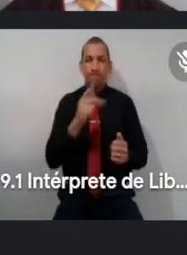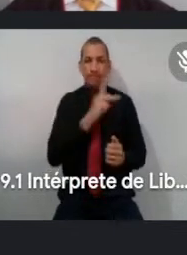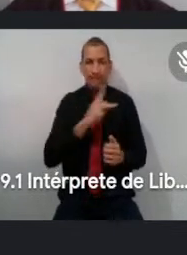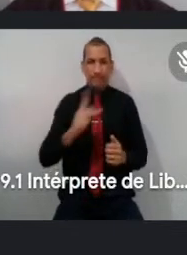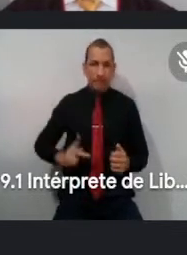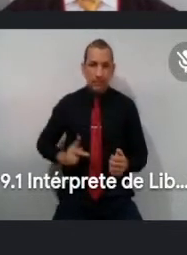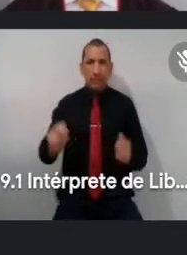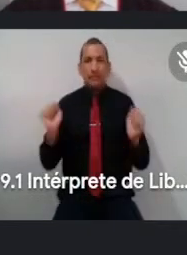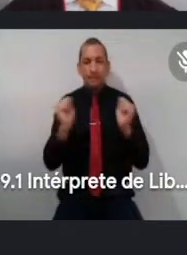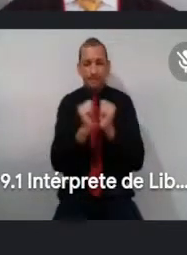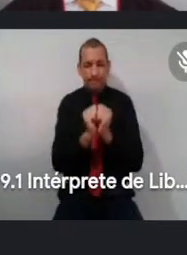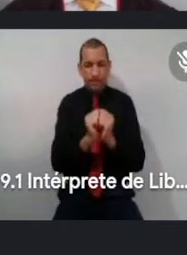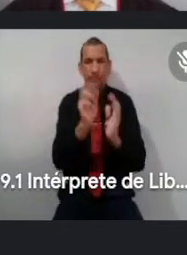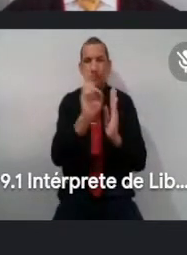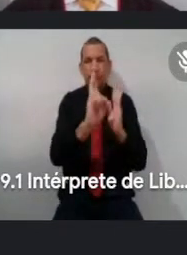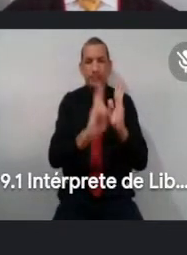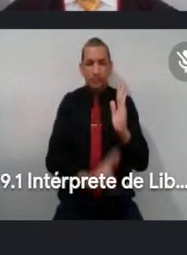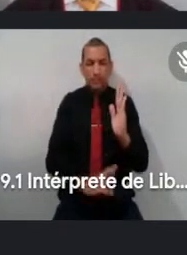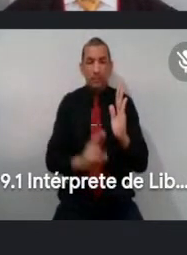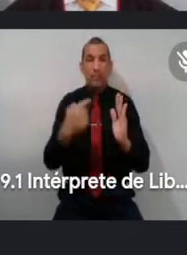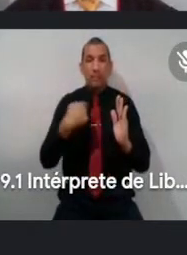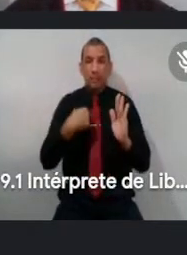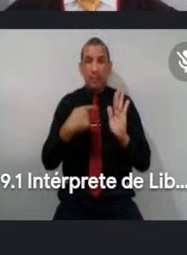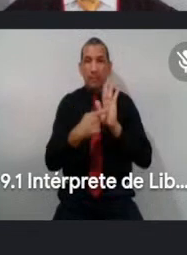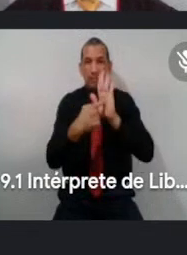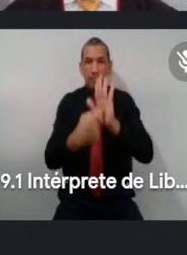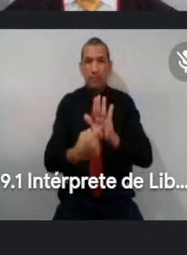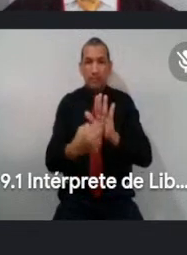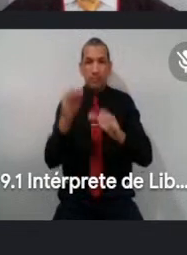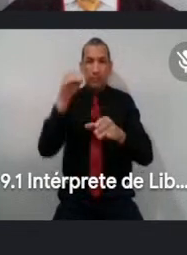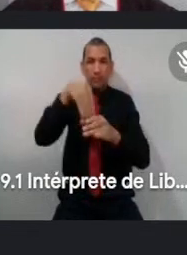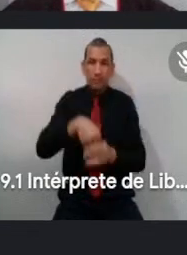relatora inclusive ele é destaqu